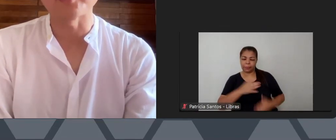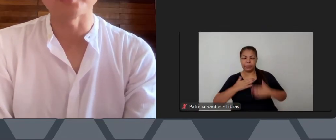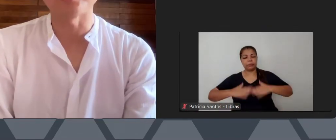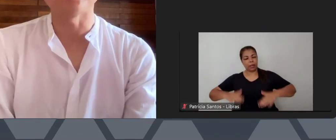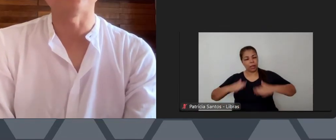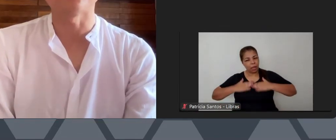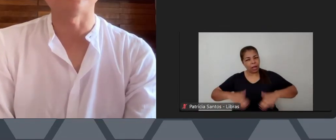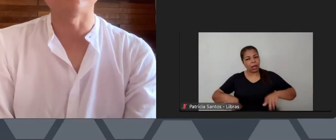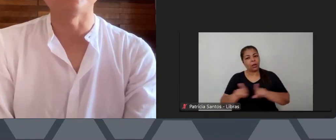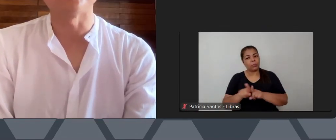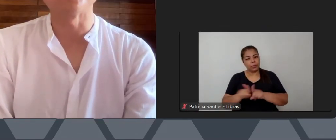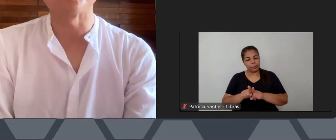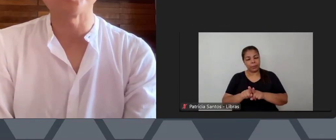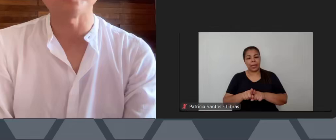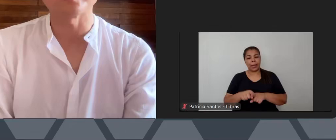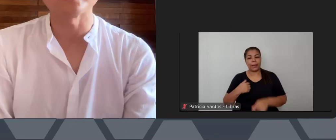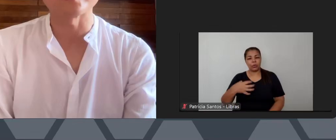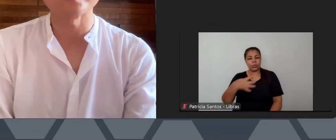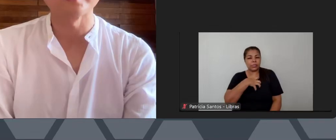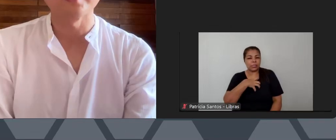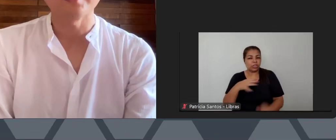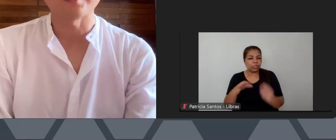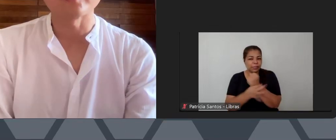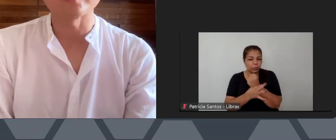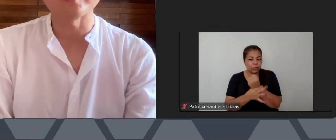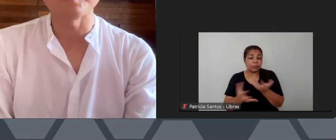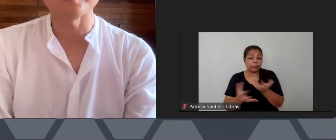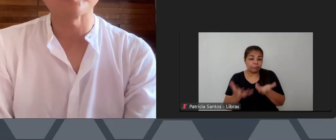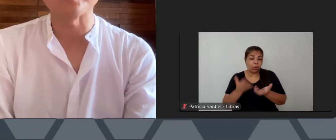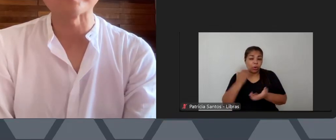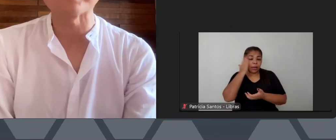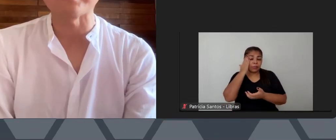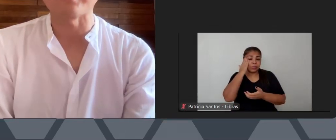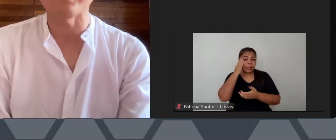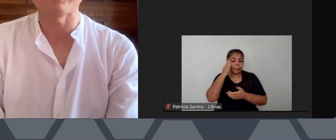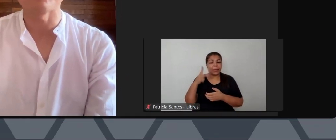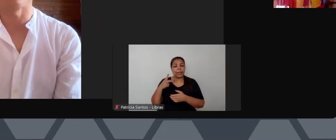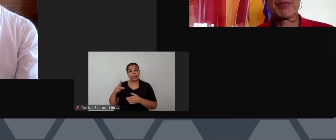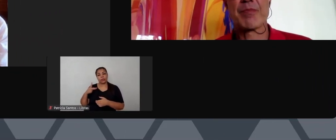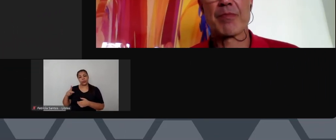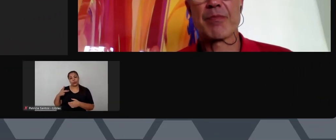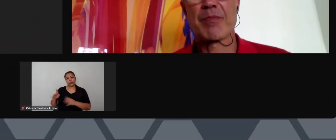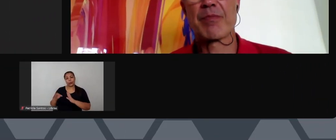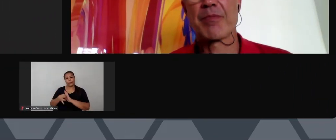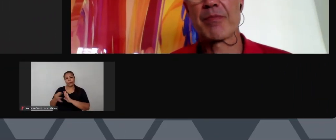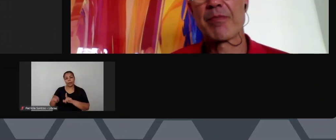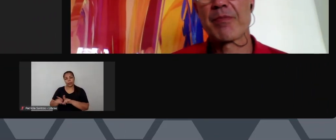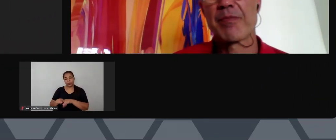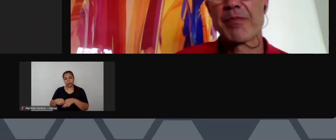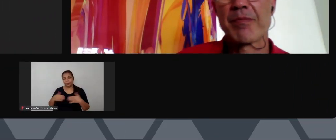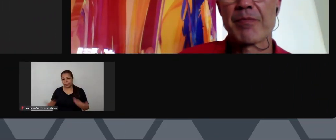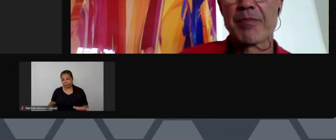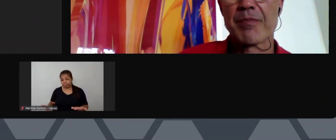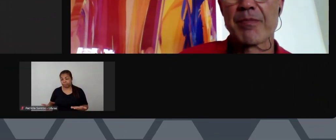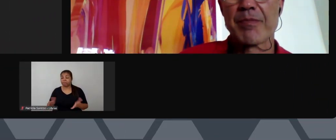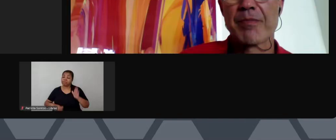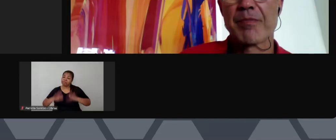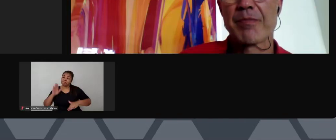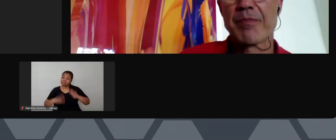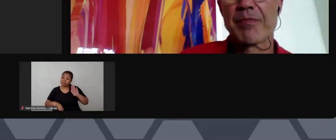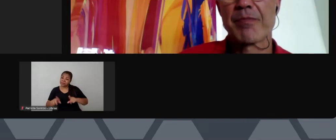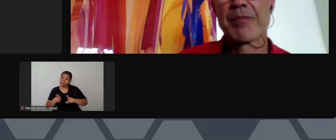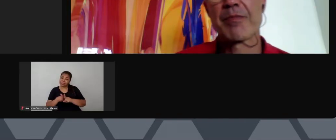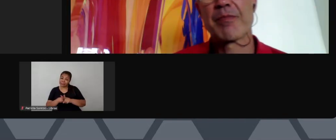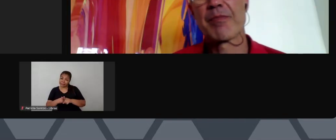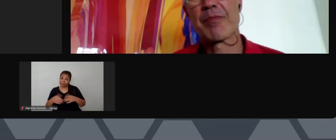é que eu queria ouvir um pouquinho as suas reflexões porque às vezes o governo